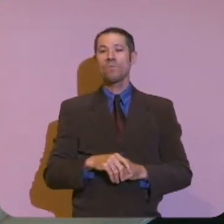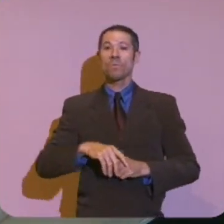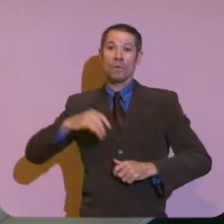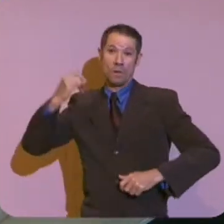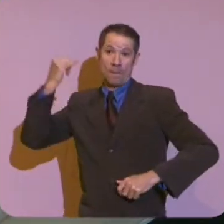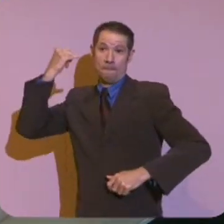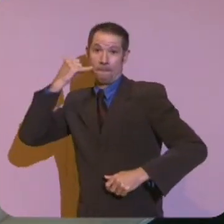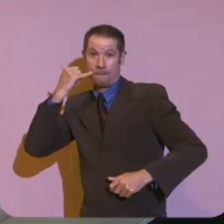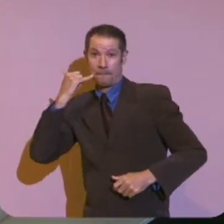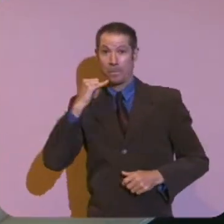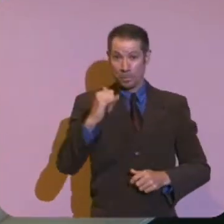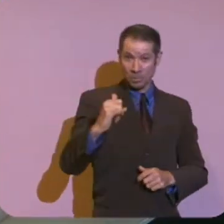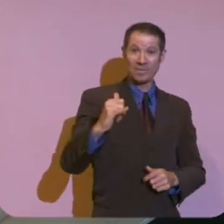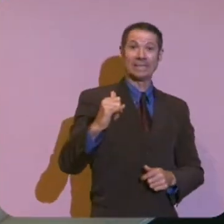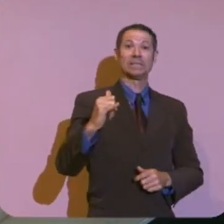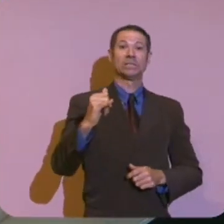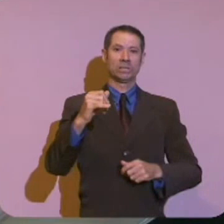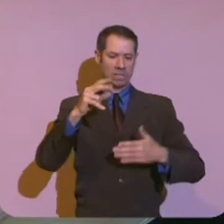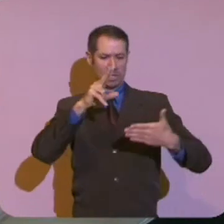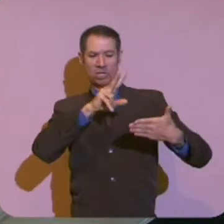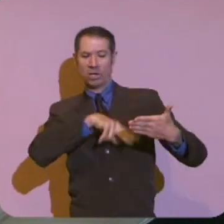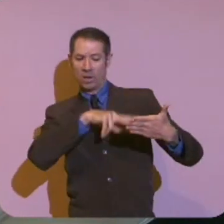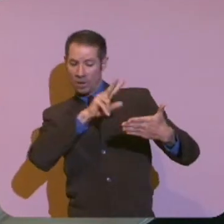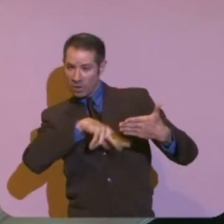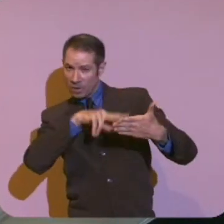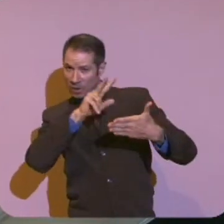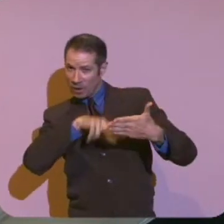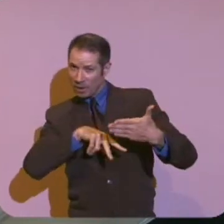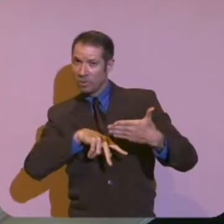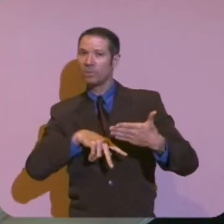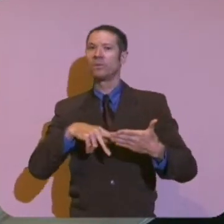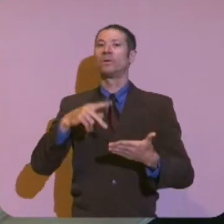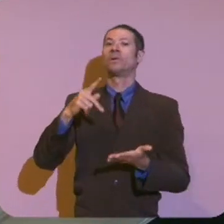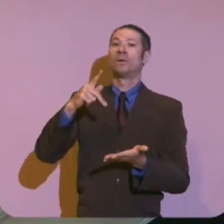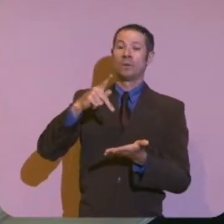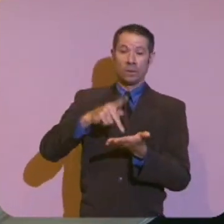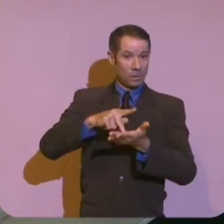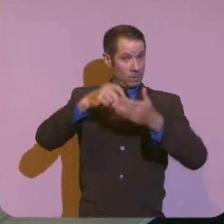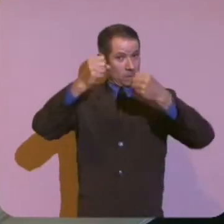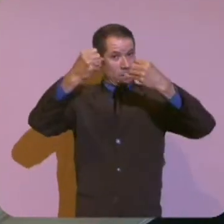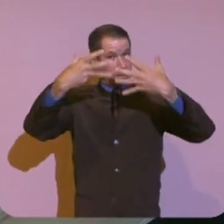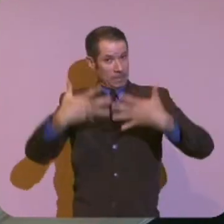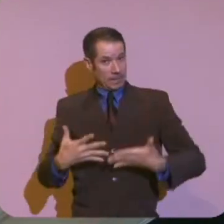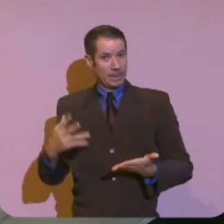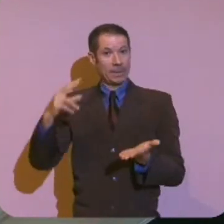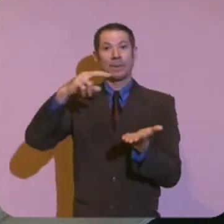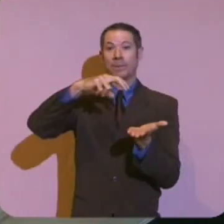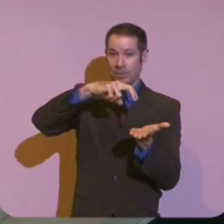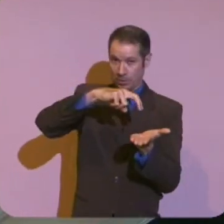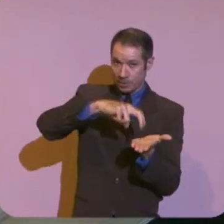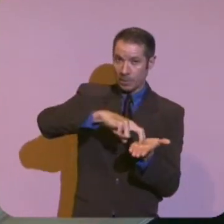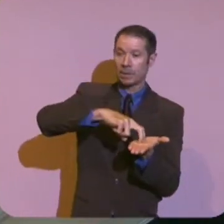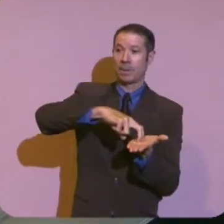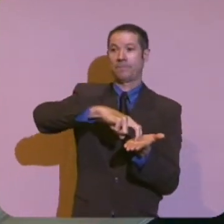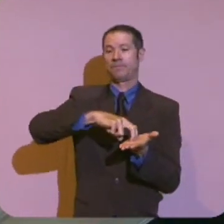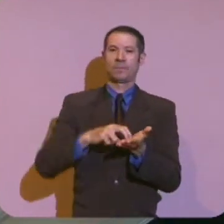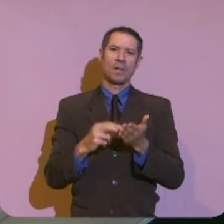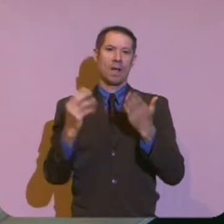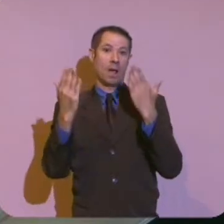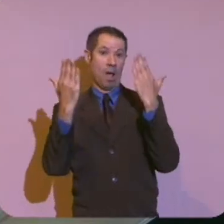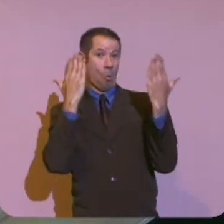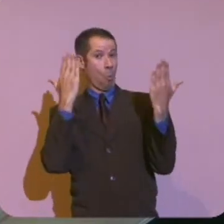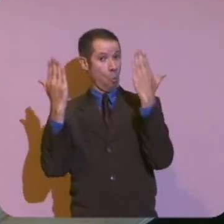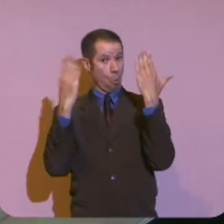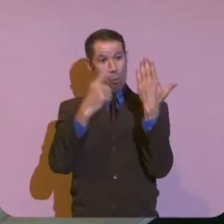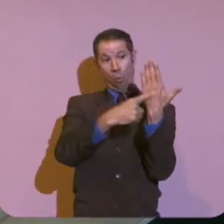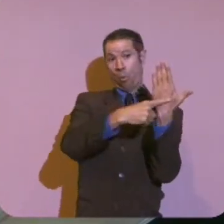profecia que Deus deu é essa que a gente leu, e na verdade, eu expliquei isso hoje de manhã, ela é uma